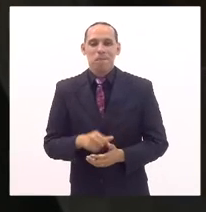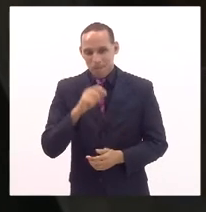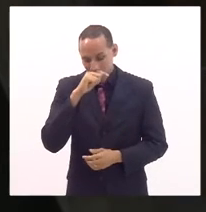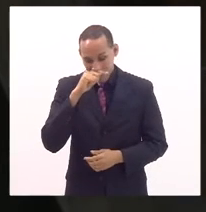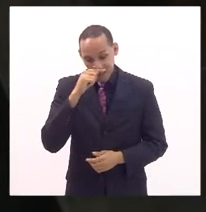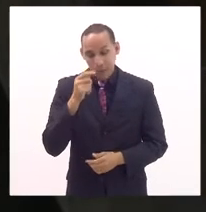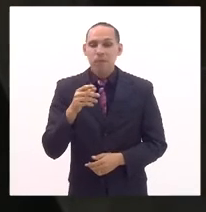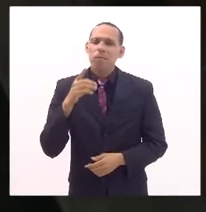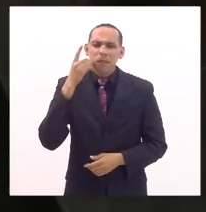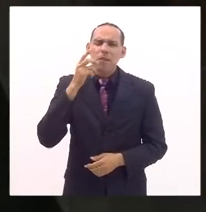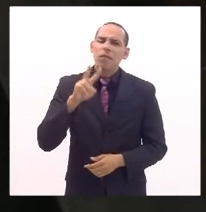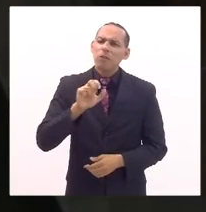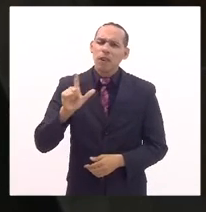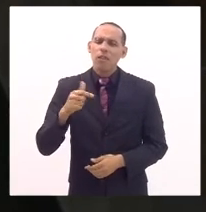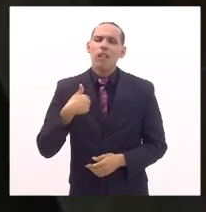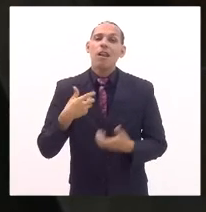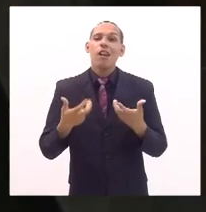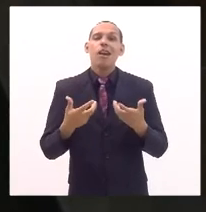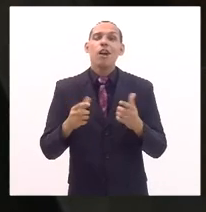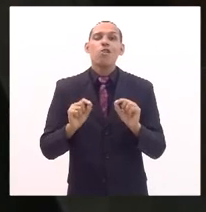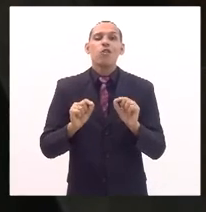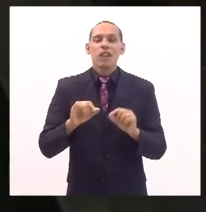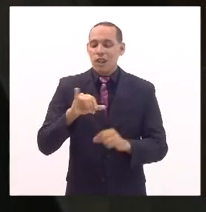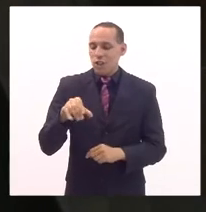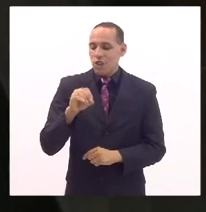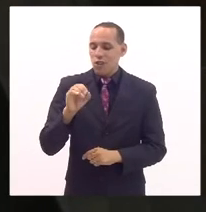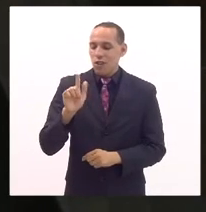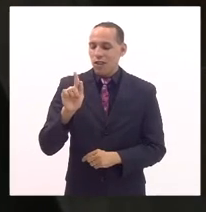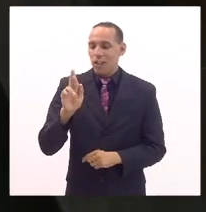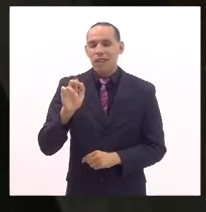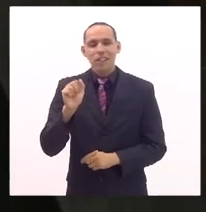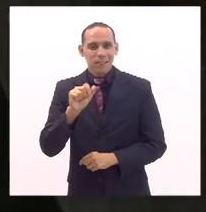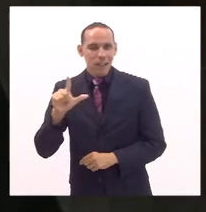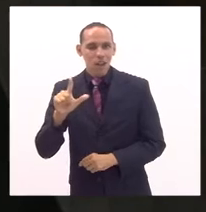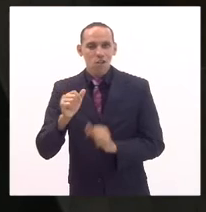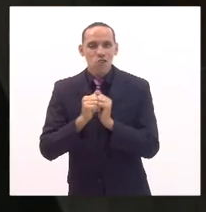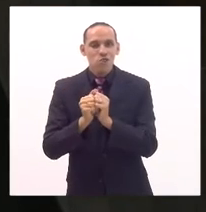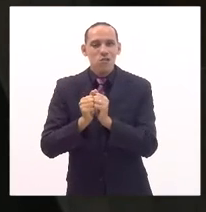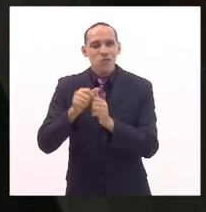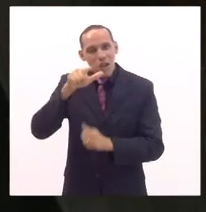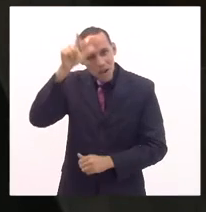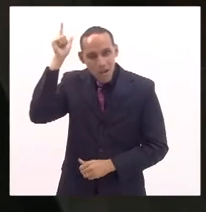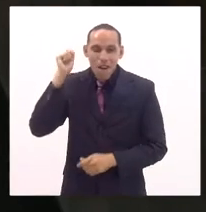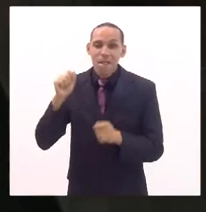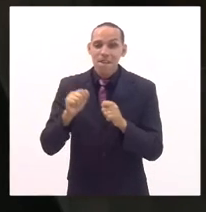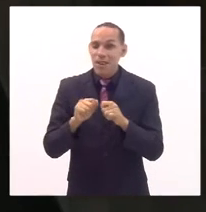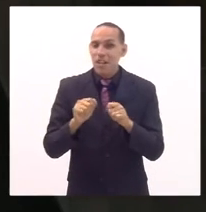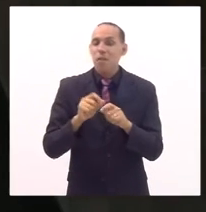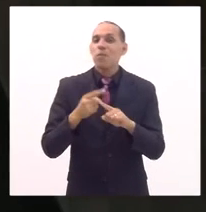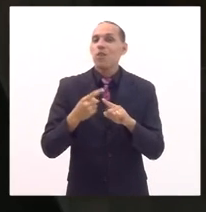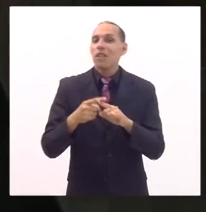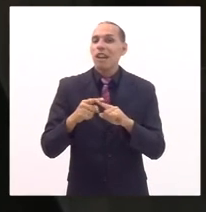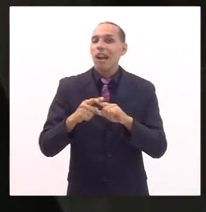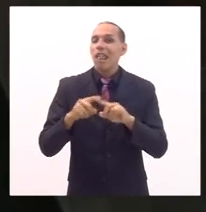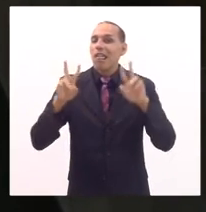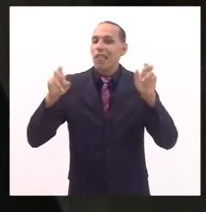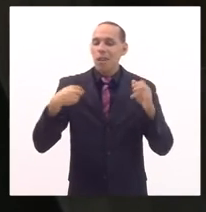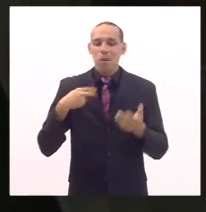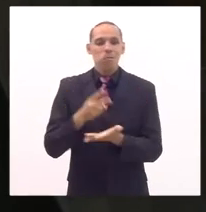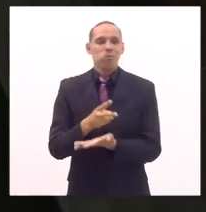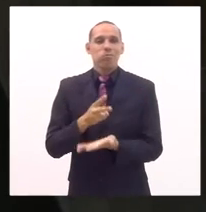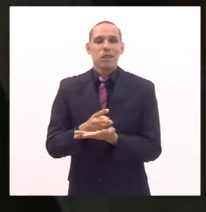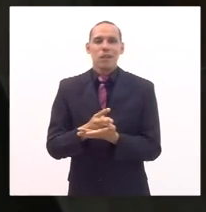o deputado Valdeci as eu quero fazer um jogral com deputado dos Paulo que vou continuar o mesmo tema né